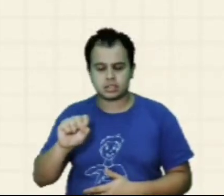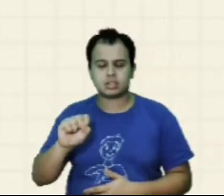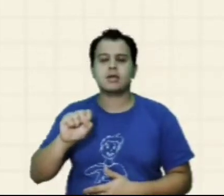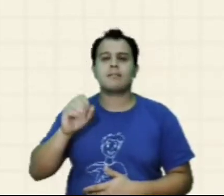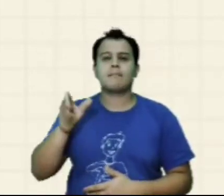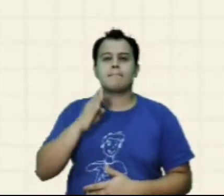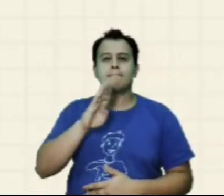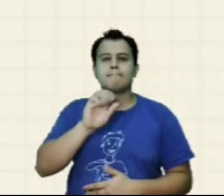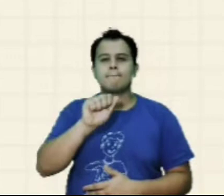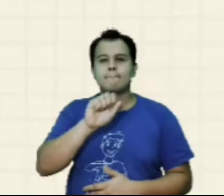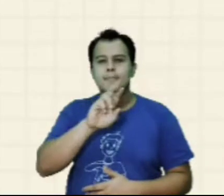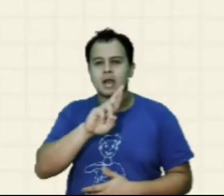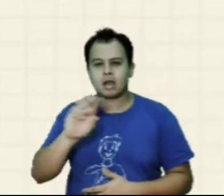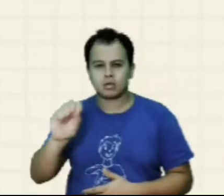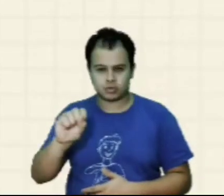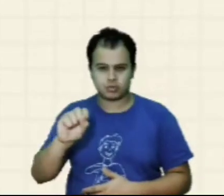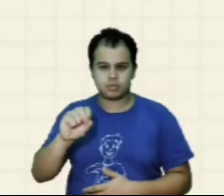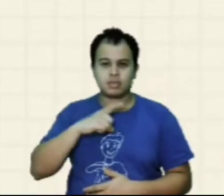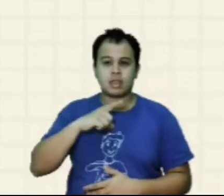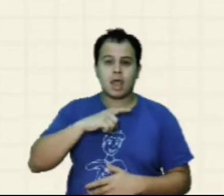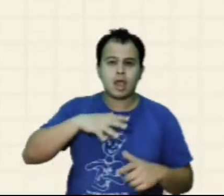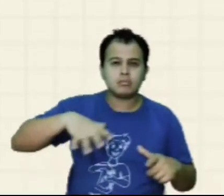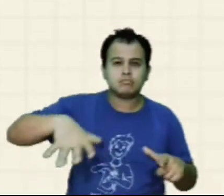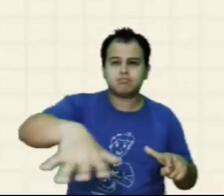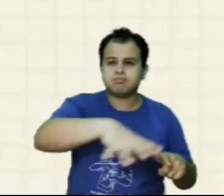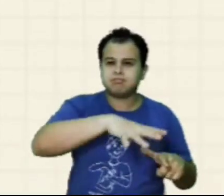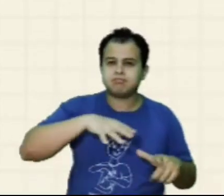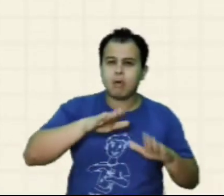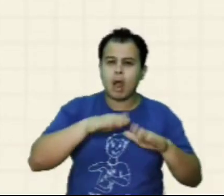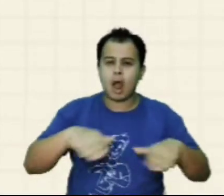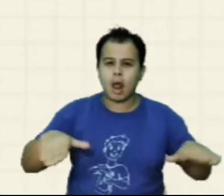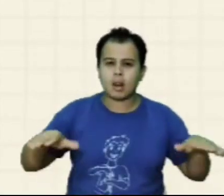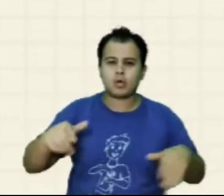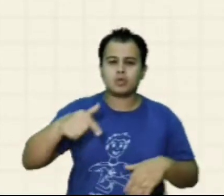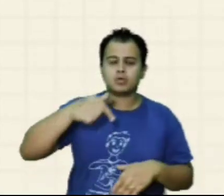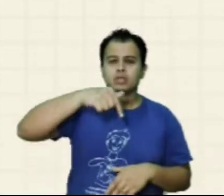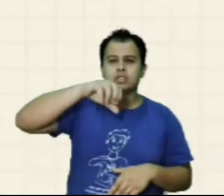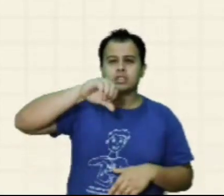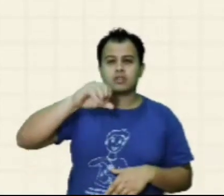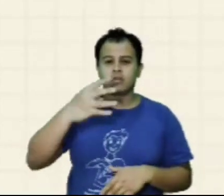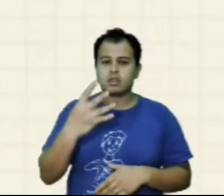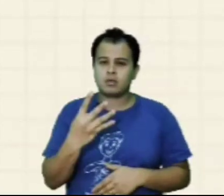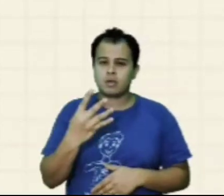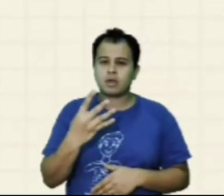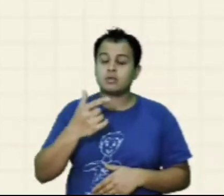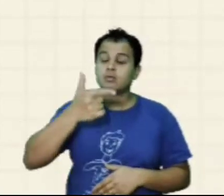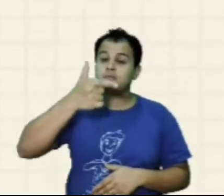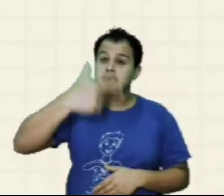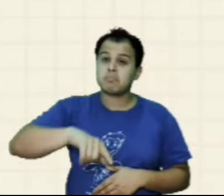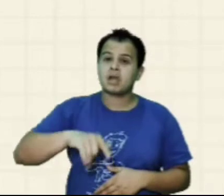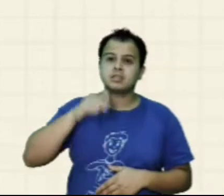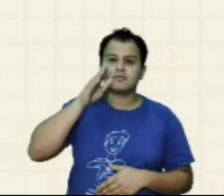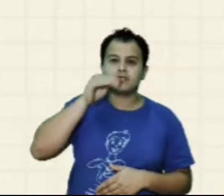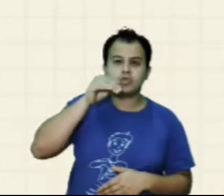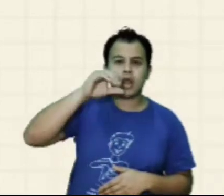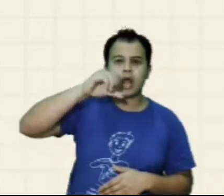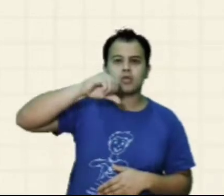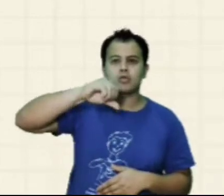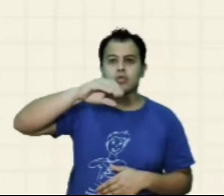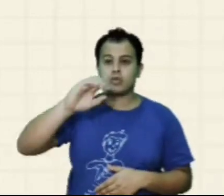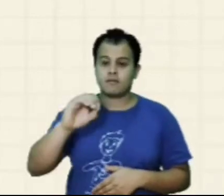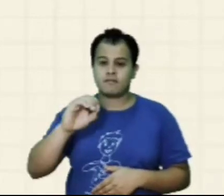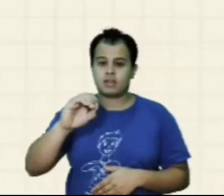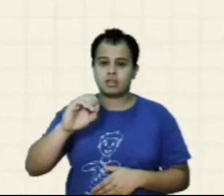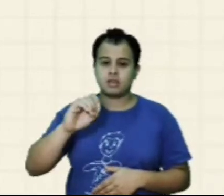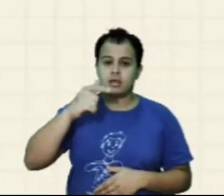com 794 alunos, 90 funcionários, 32 salas de aula regular,